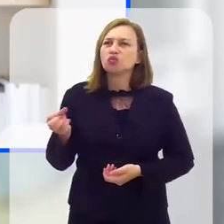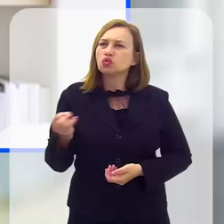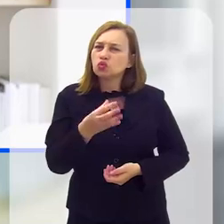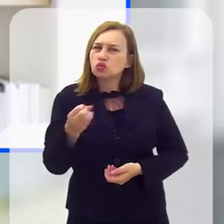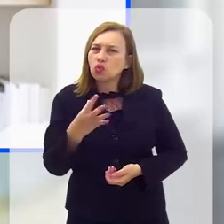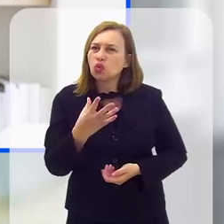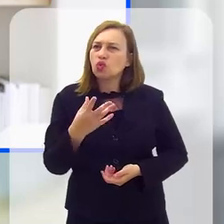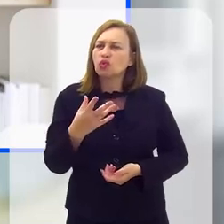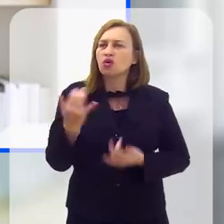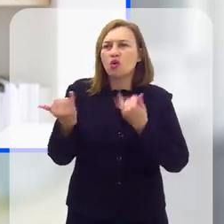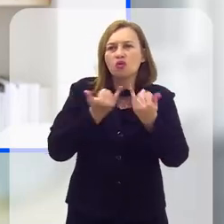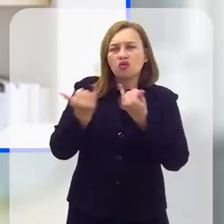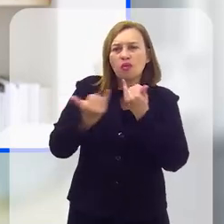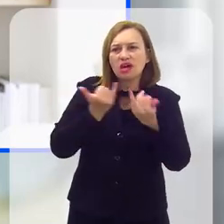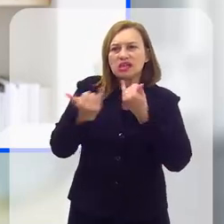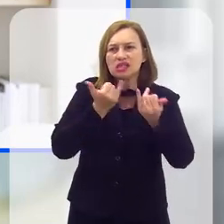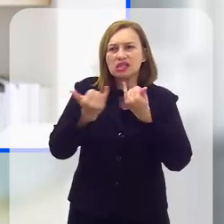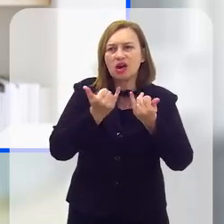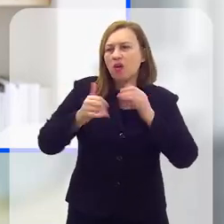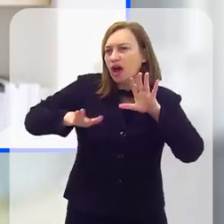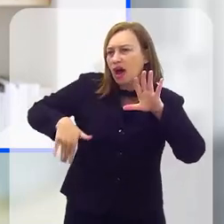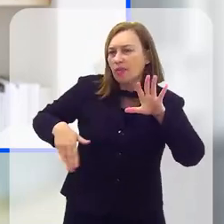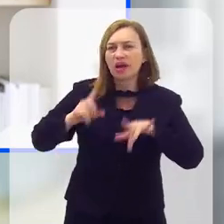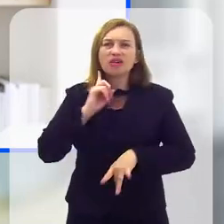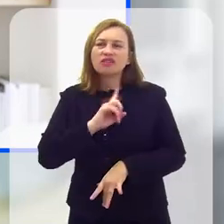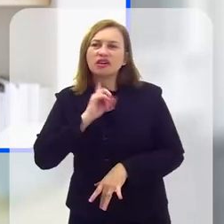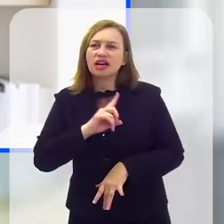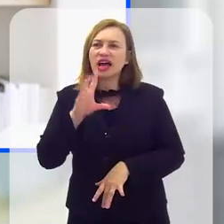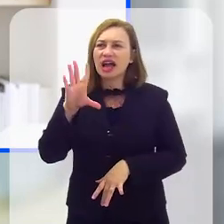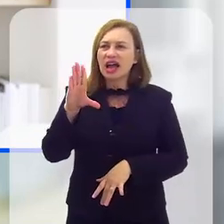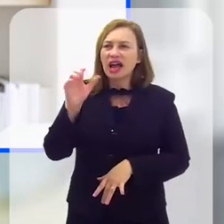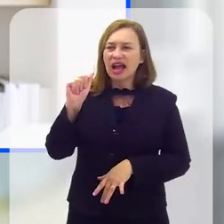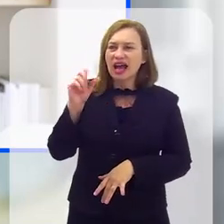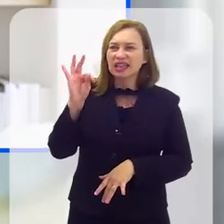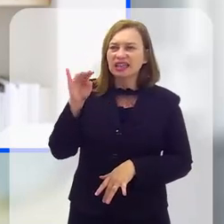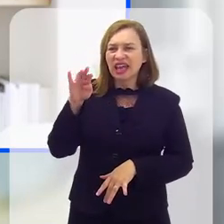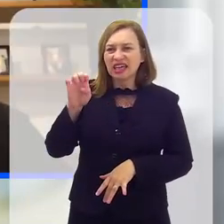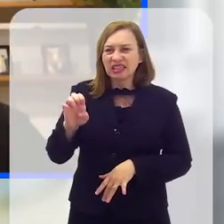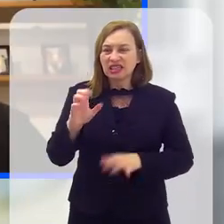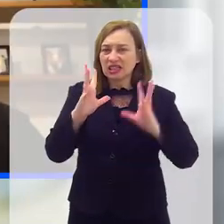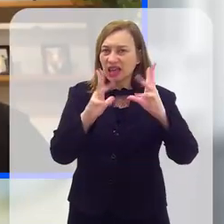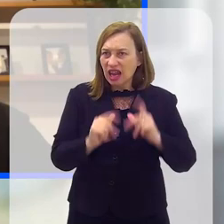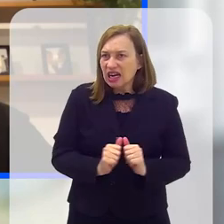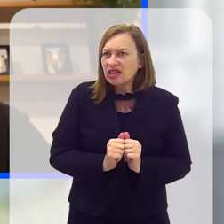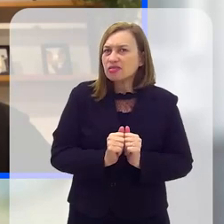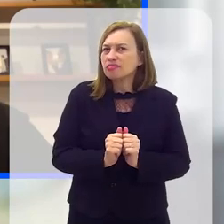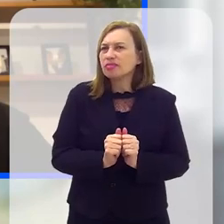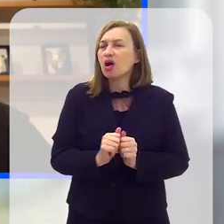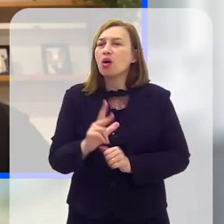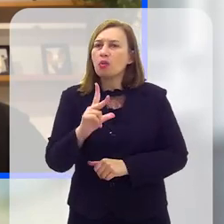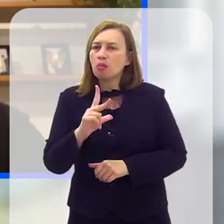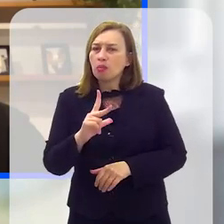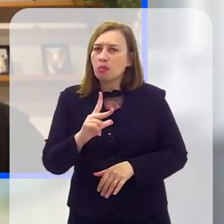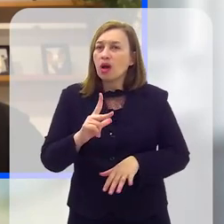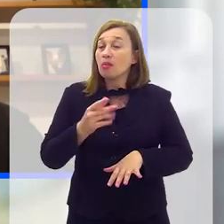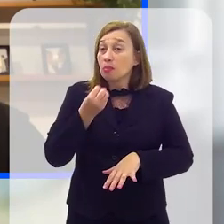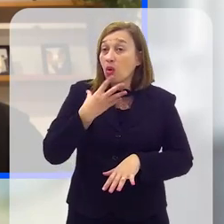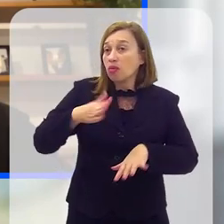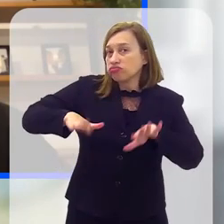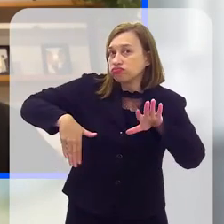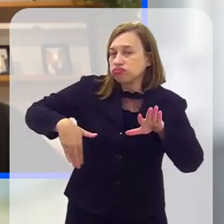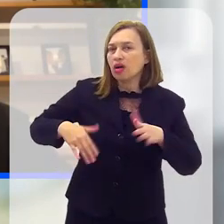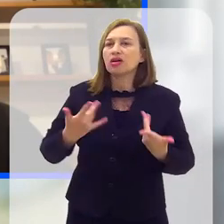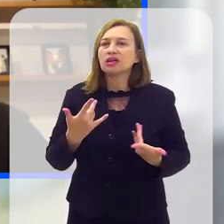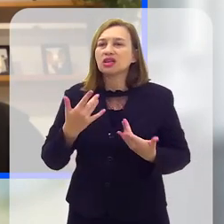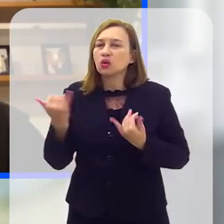recentemente a gente tem ouvido falar de que a Praia do Flamengo, conhecida também como Praia do Catete, está despoluída, enfim, própria para o